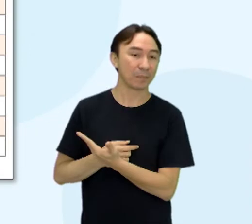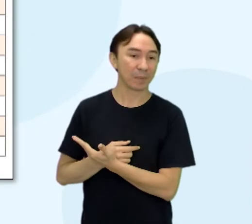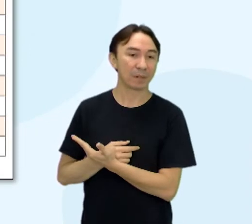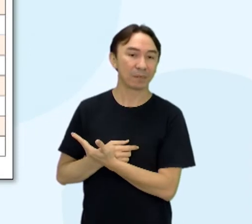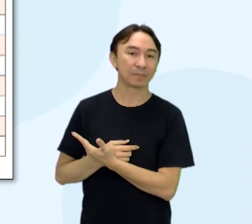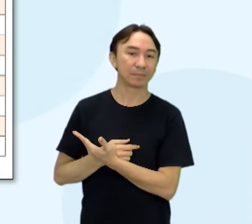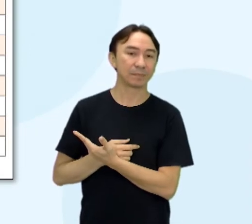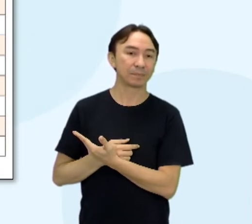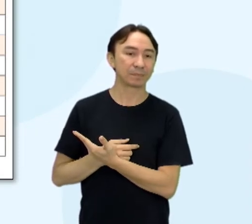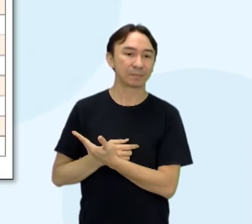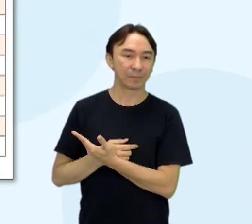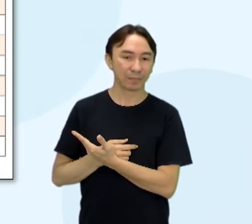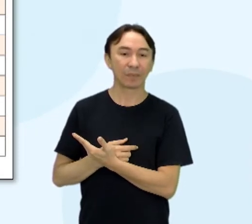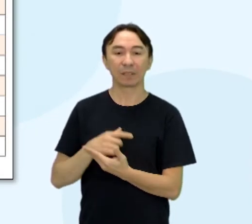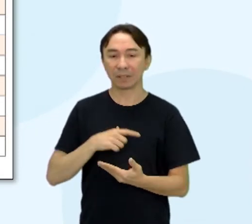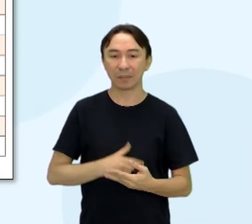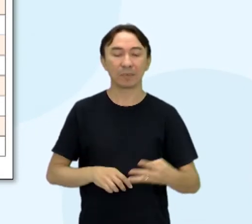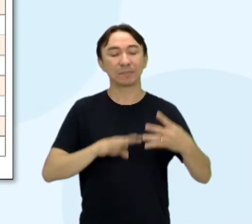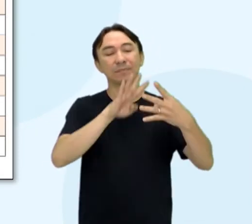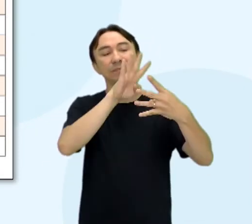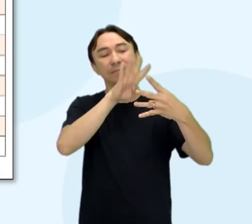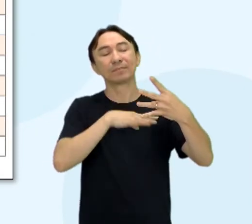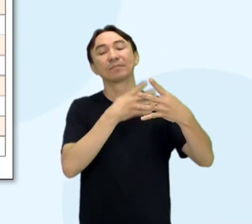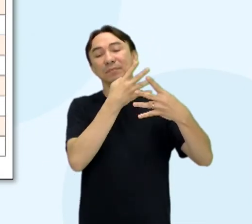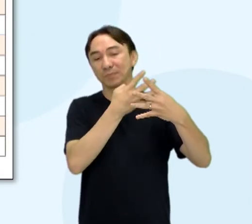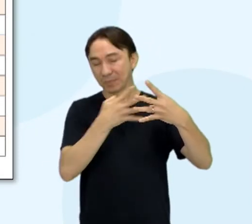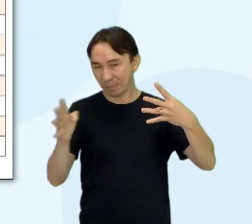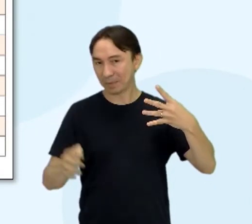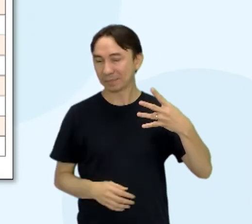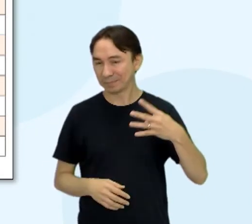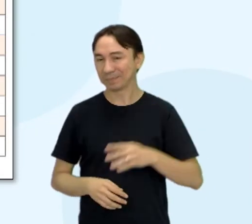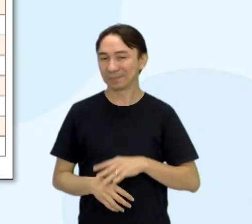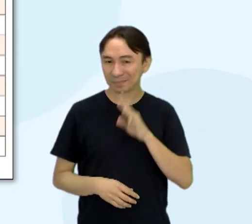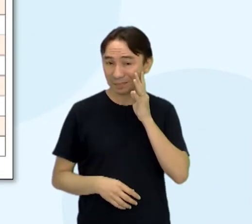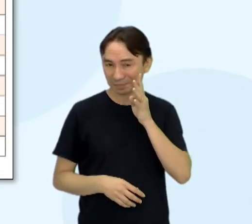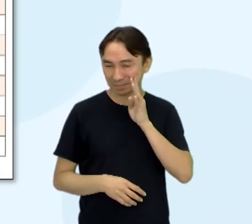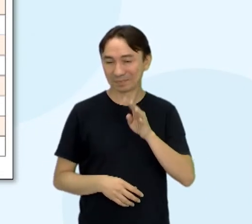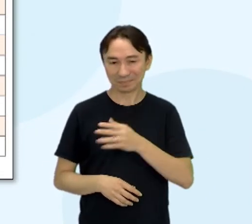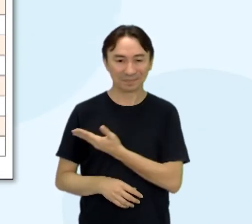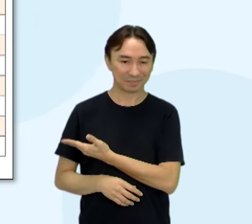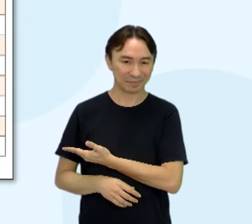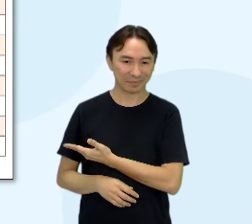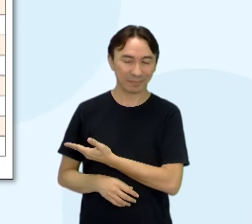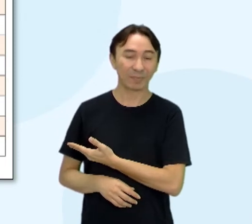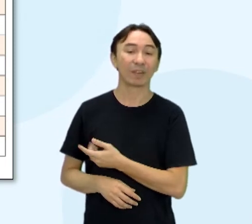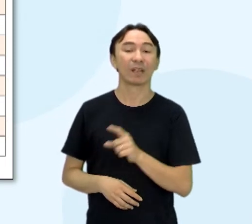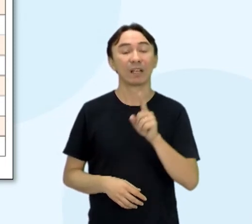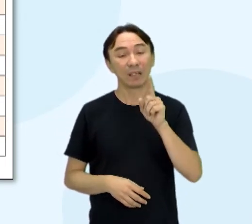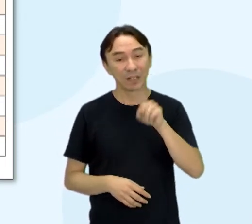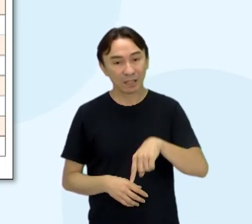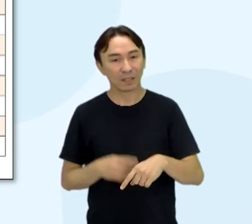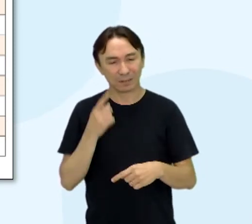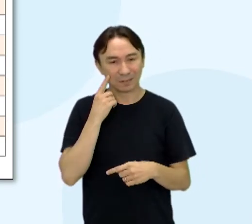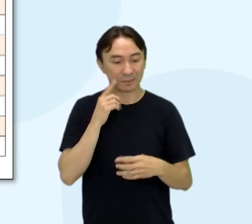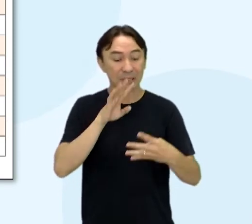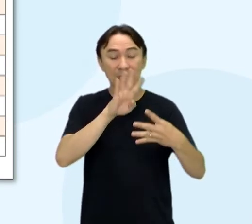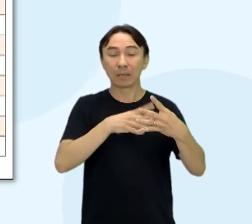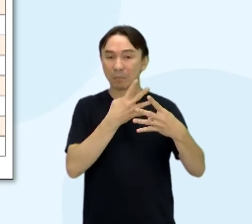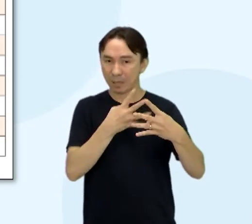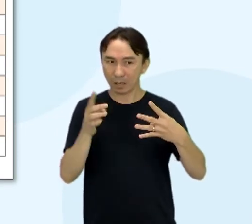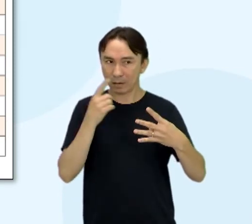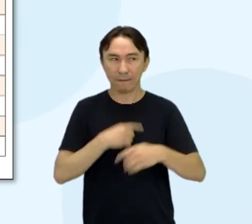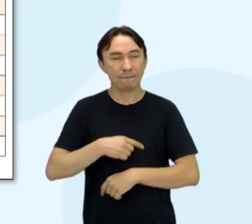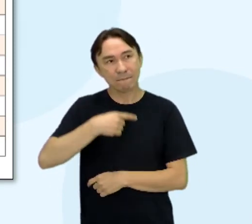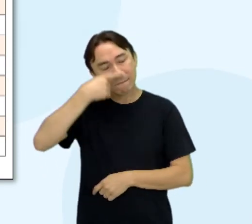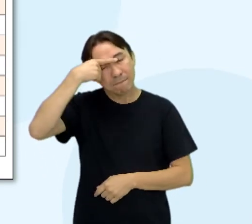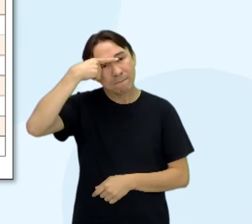vocês uma tabela. Que legal. E essa tabela, ela foi extraída, o professor Osmar não inventou também, né? De vez em